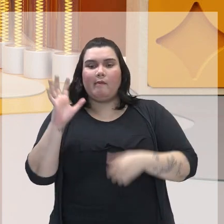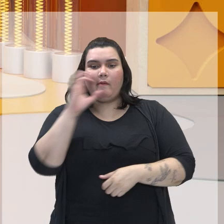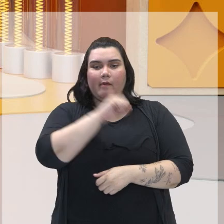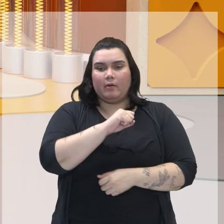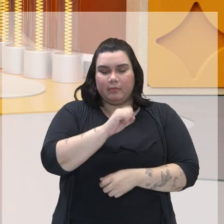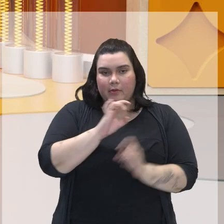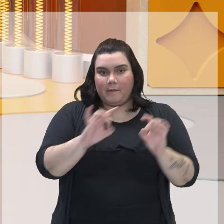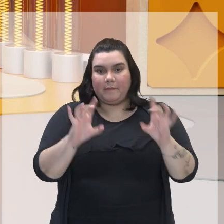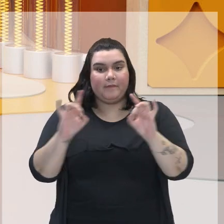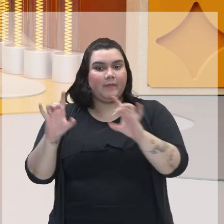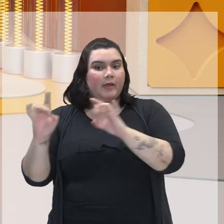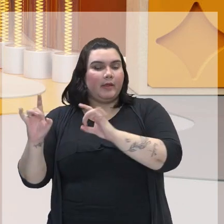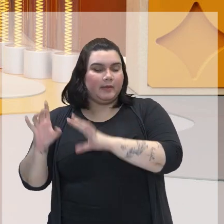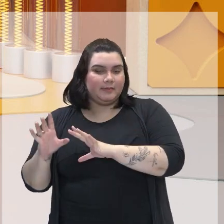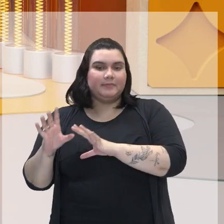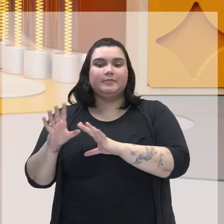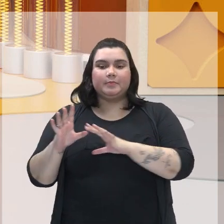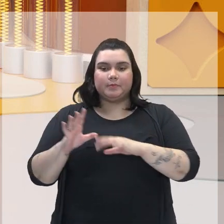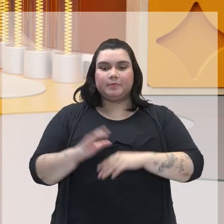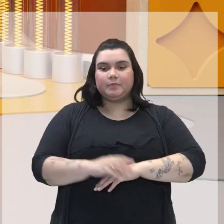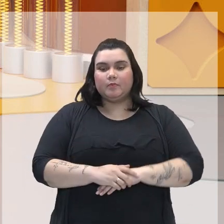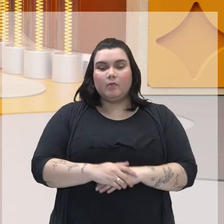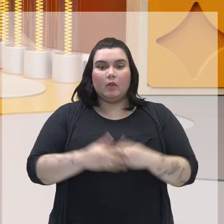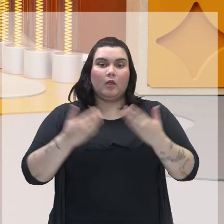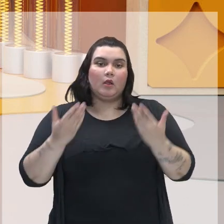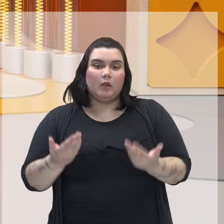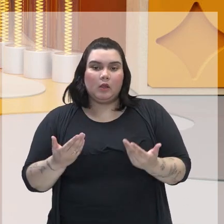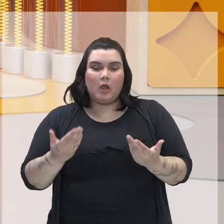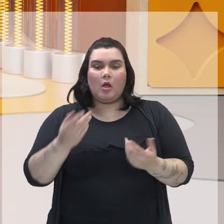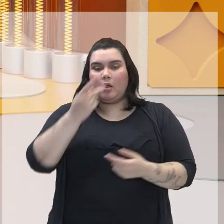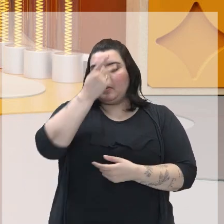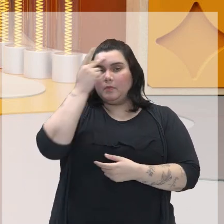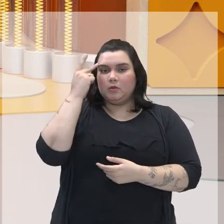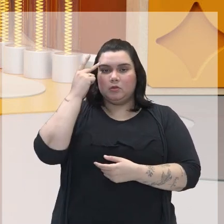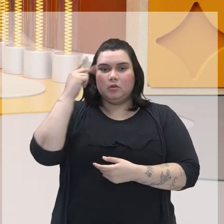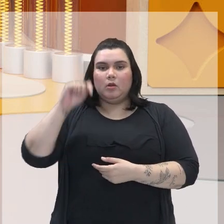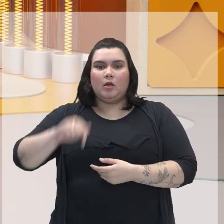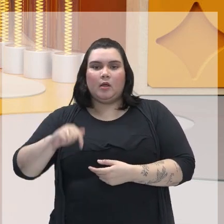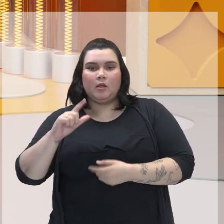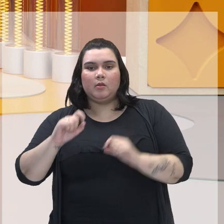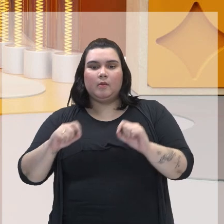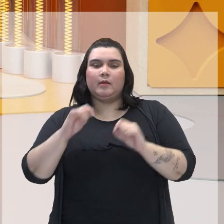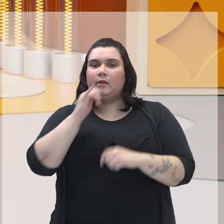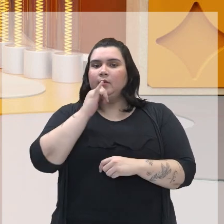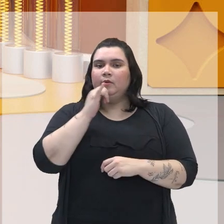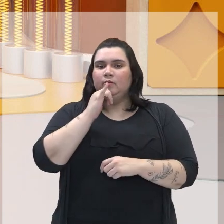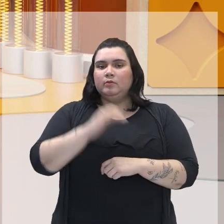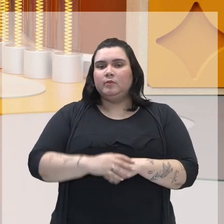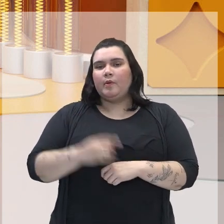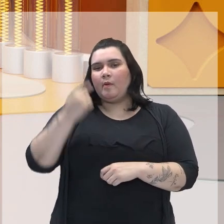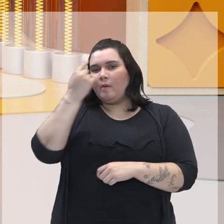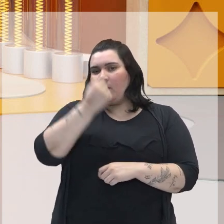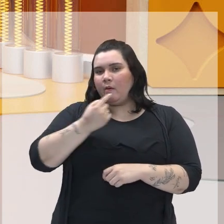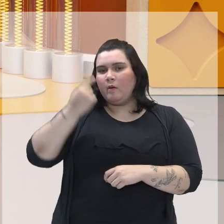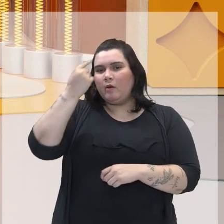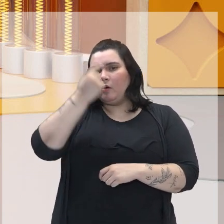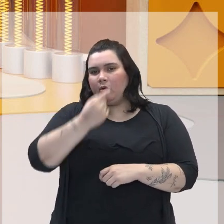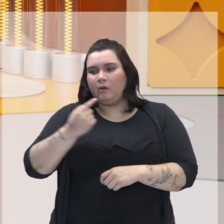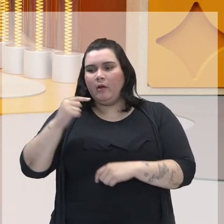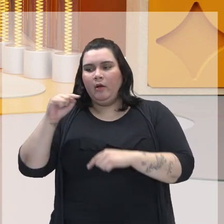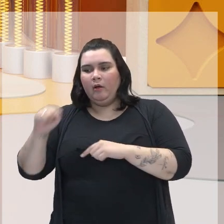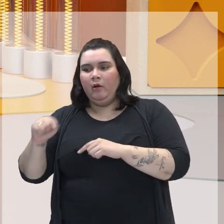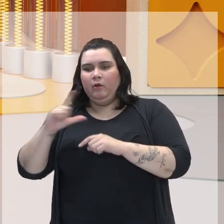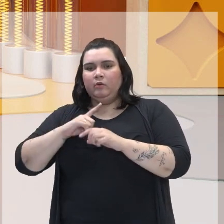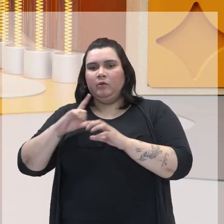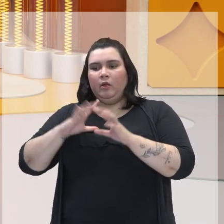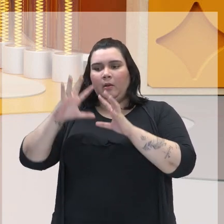seiva da Eva brasiliensis com mais borracha. Então aqui, enquanto a pessoa podia passar, sei lá, horas entre uma seringueira e outra para coletar um